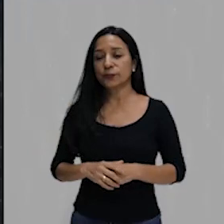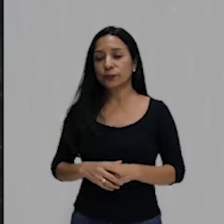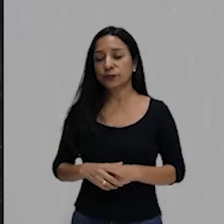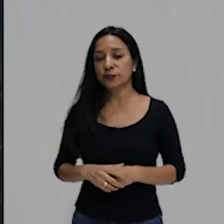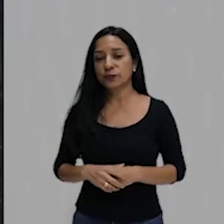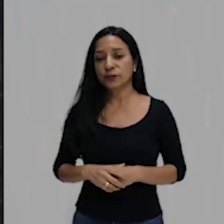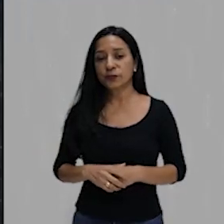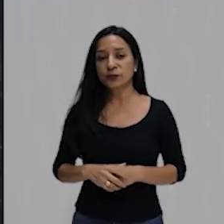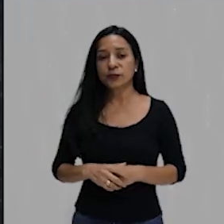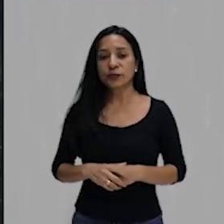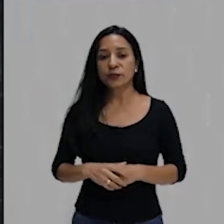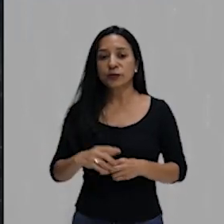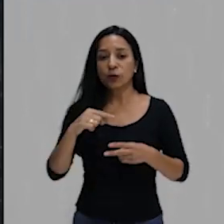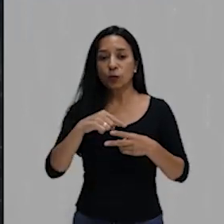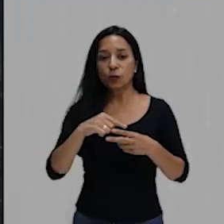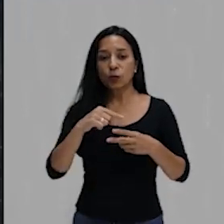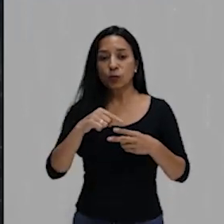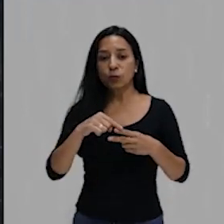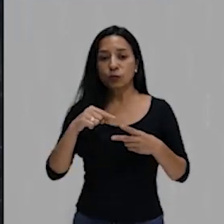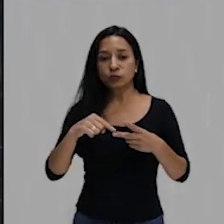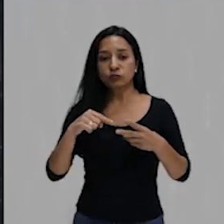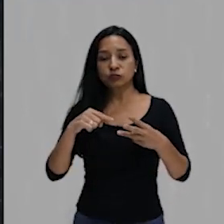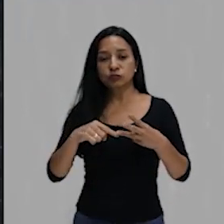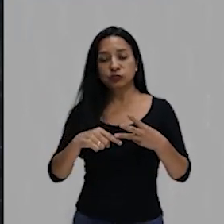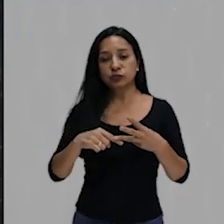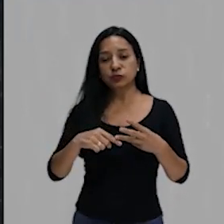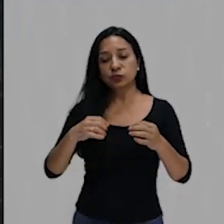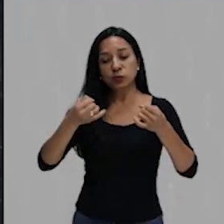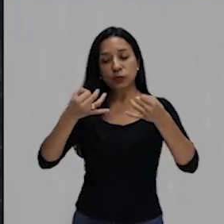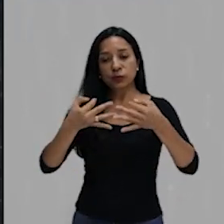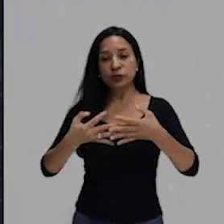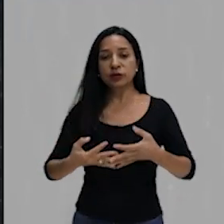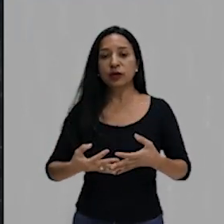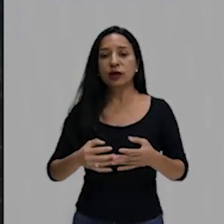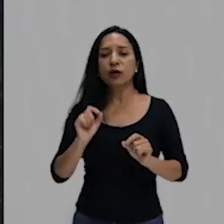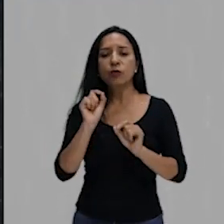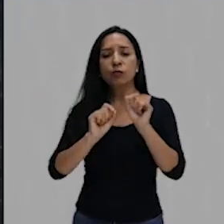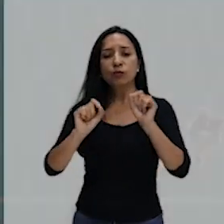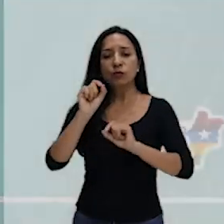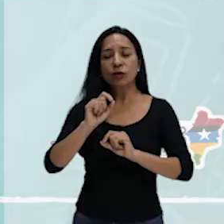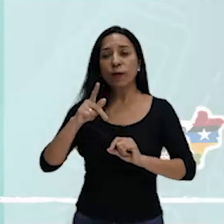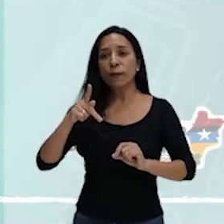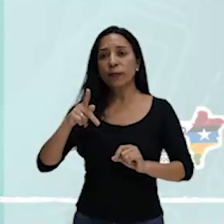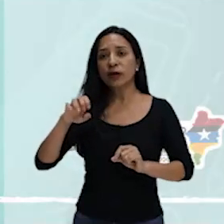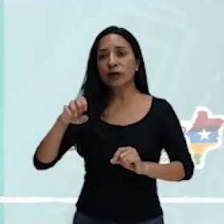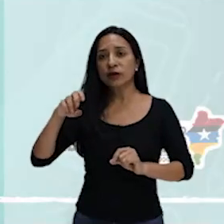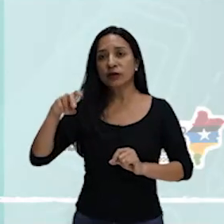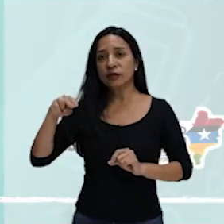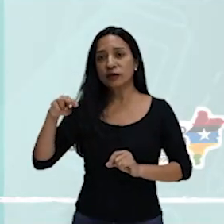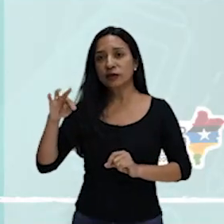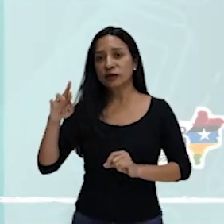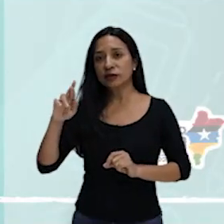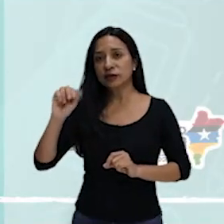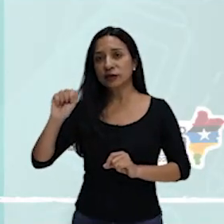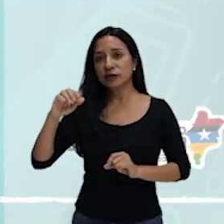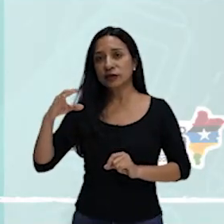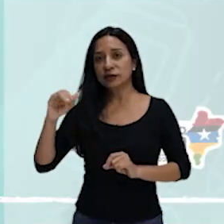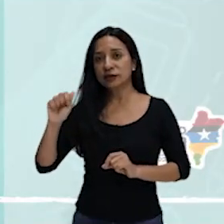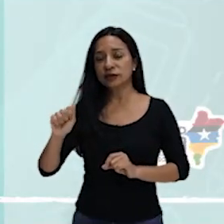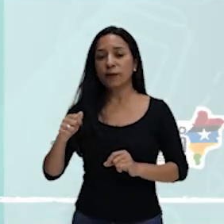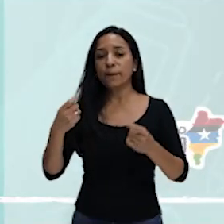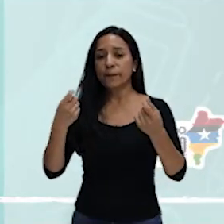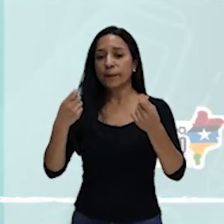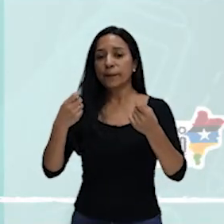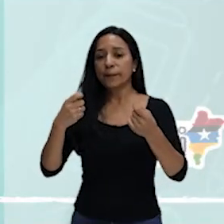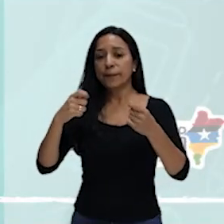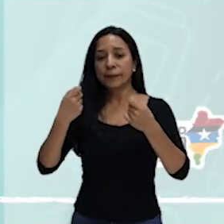penetrância, expressividade e pleiotropia. O que seria penetrância? Para vocês entenderem o que é penetrância, vocês